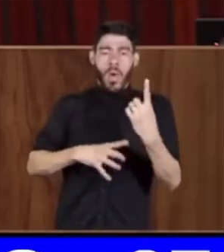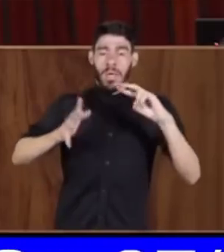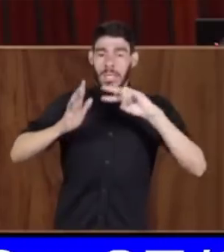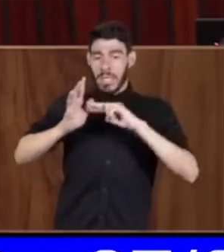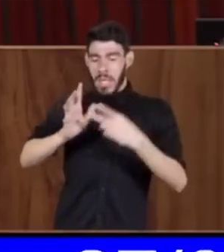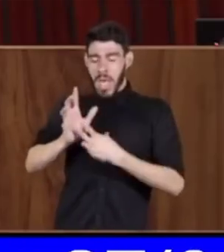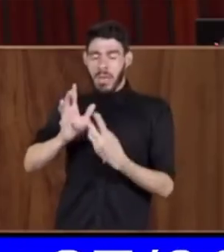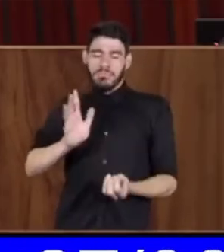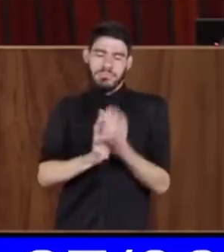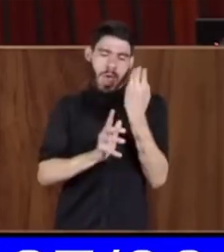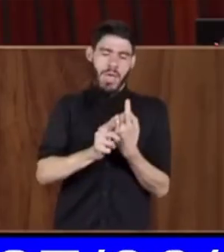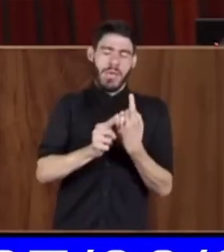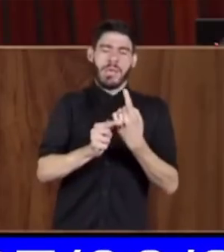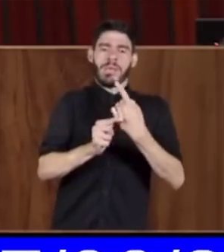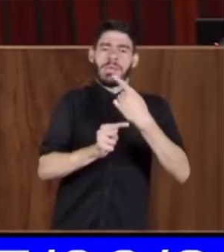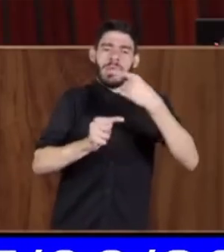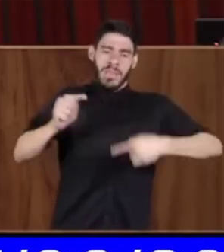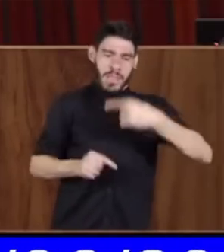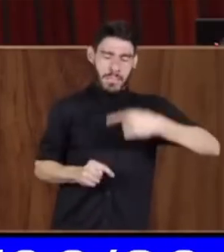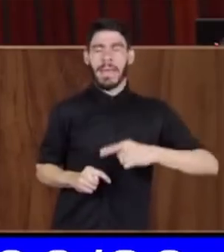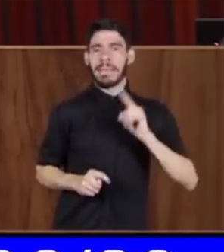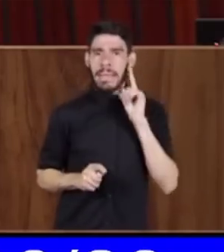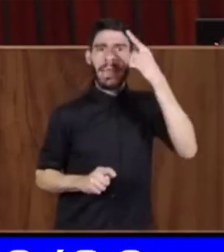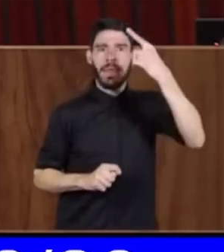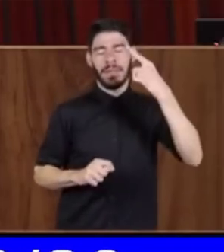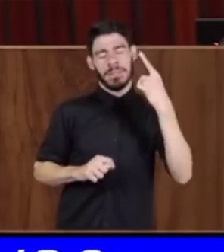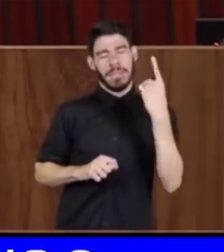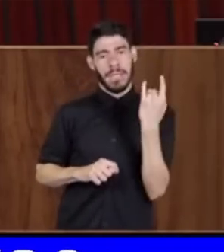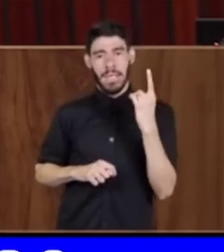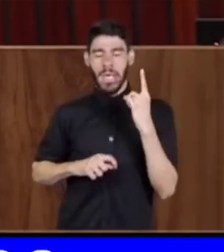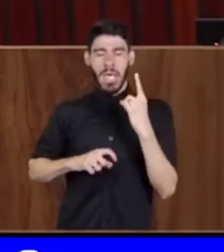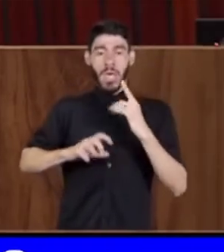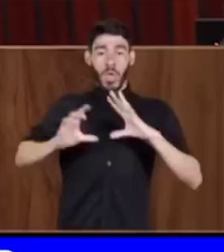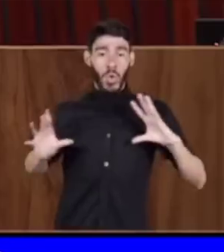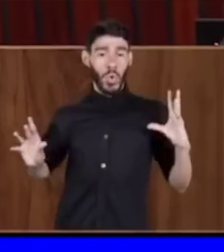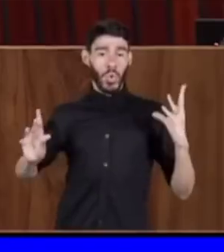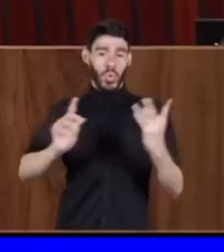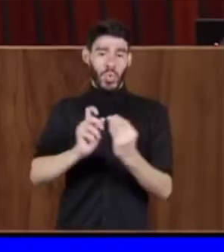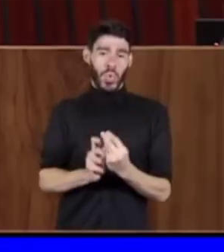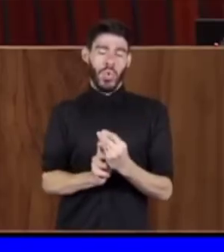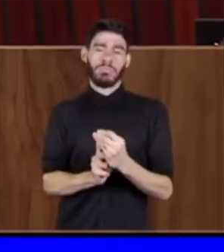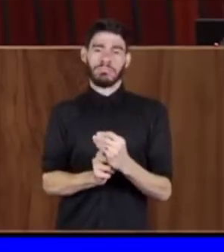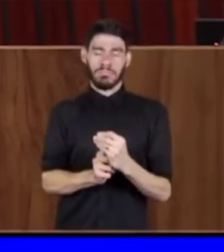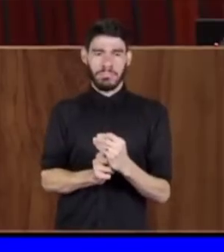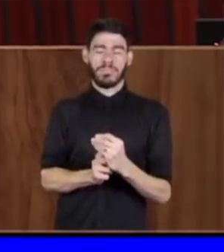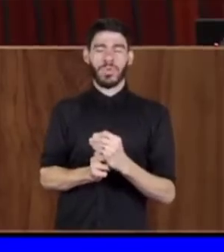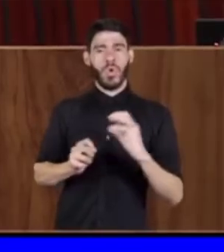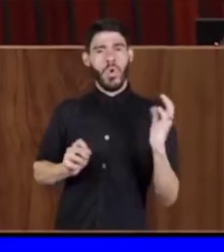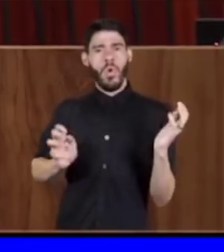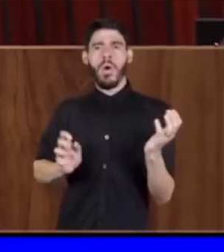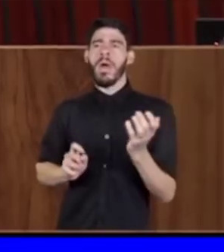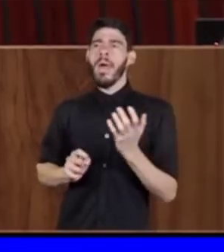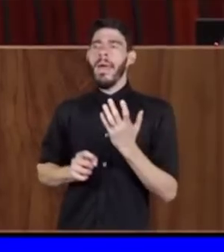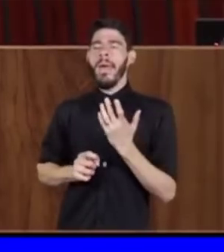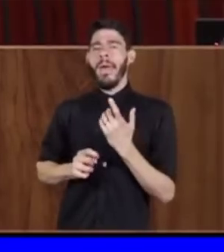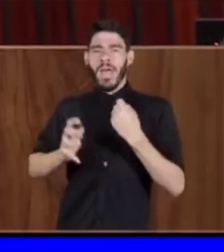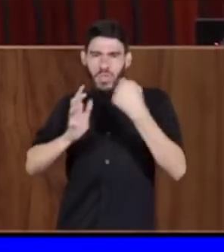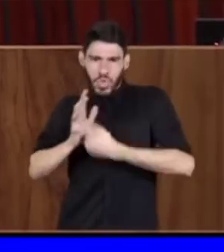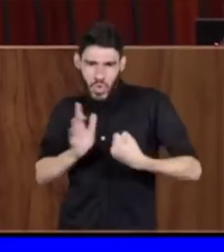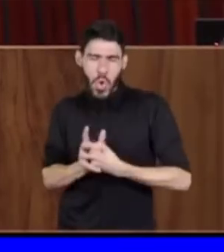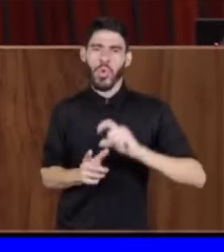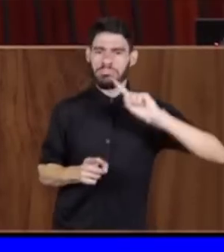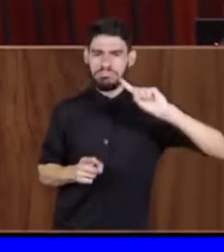sejam construídos um debate de ideias a salvo de ideologias totalitárias. Que as bandeiras que eles inspiram possam pautar